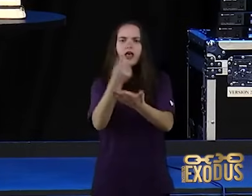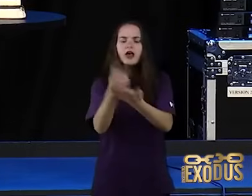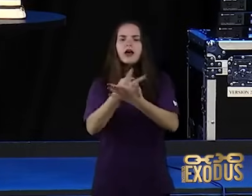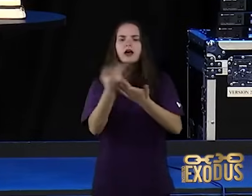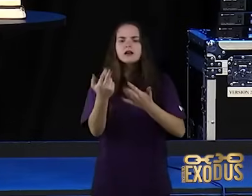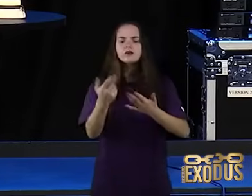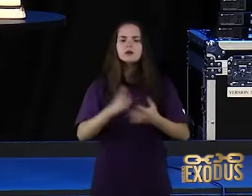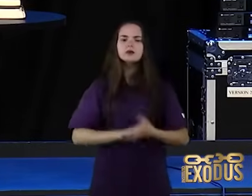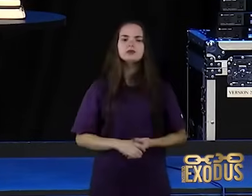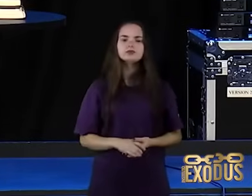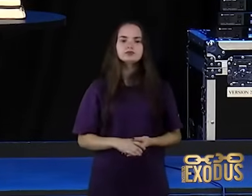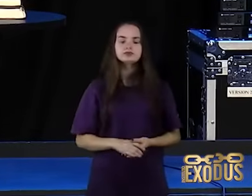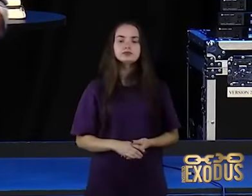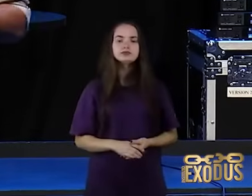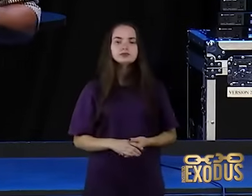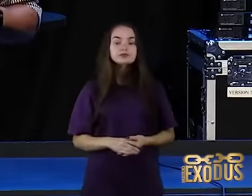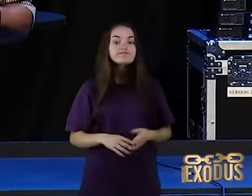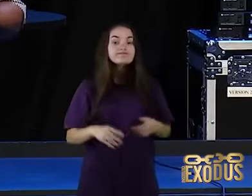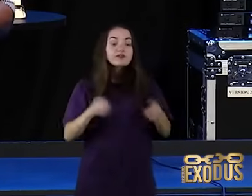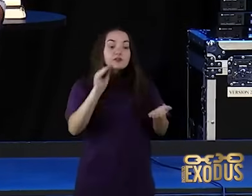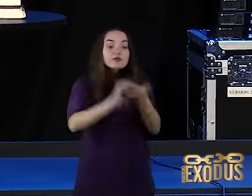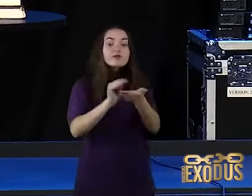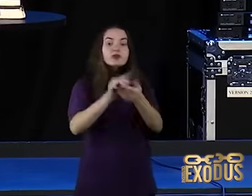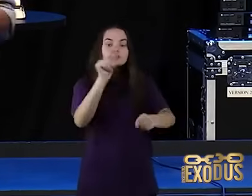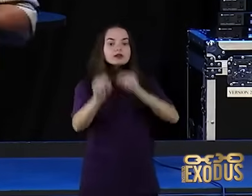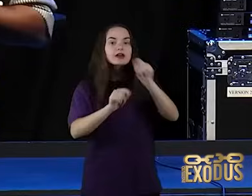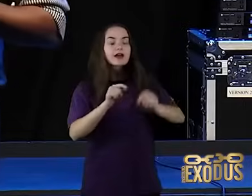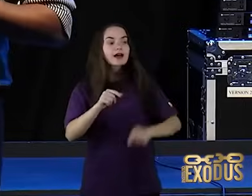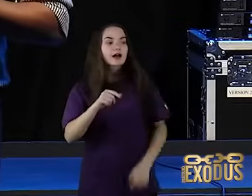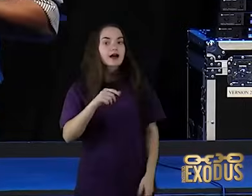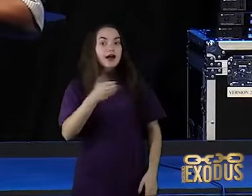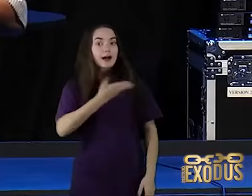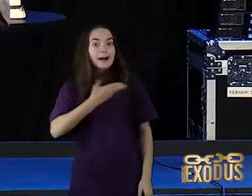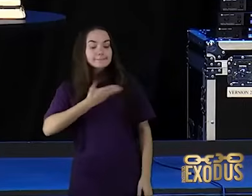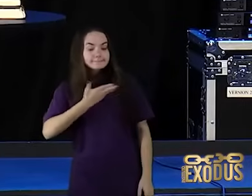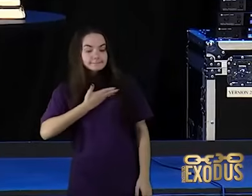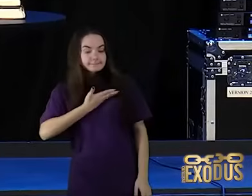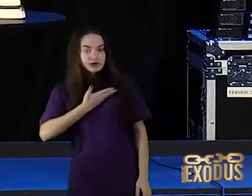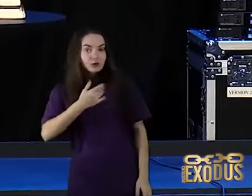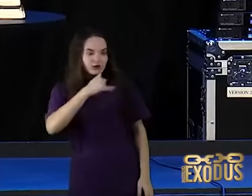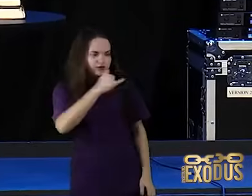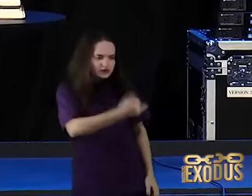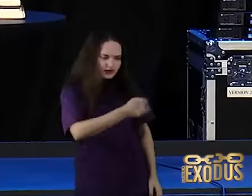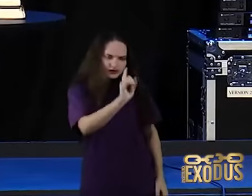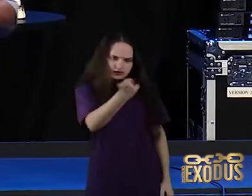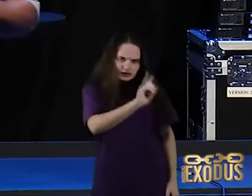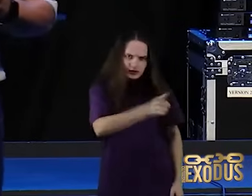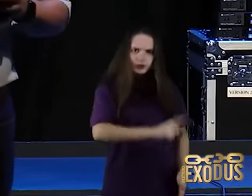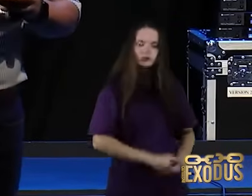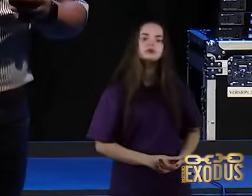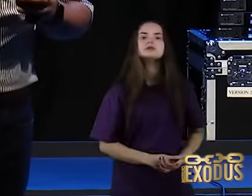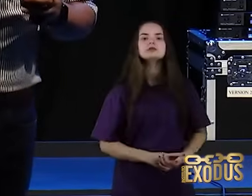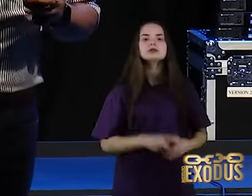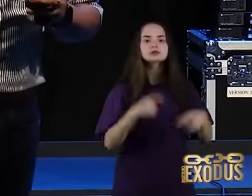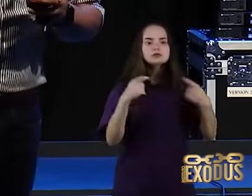amigo é capaz de chegar para ele e falar assim ó o médico diz assim ó para que você vai morrer vou